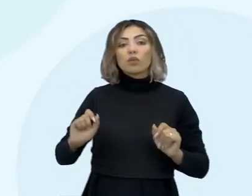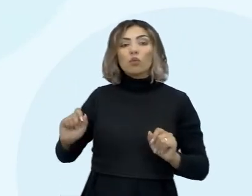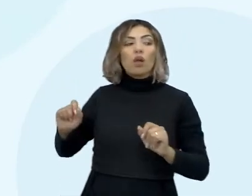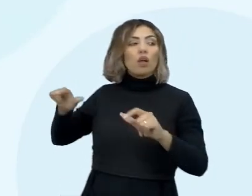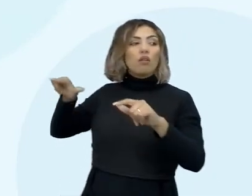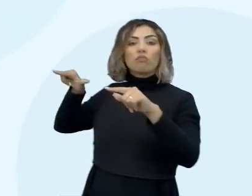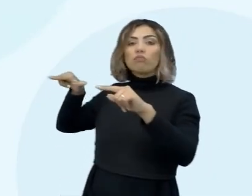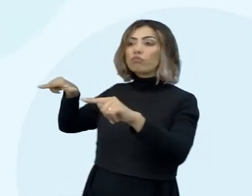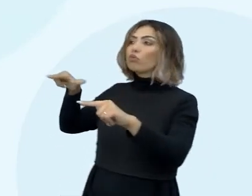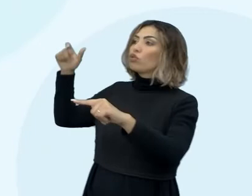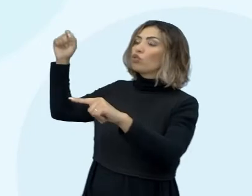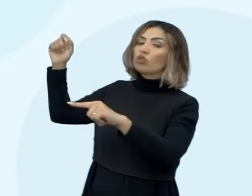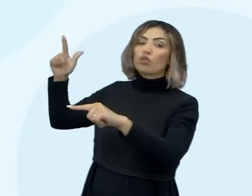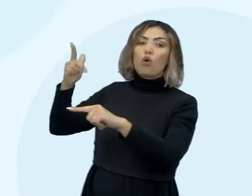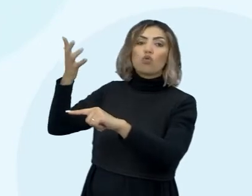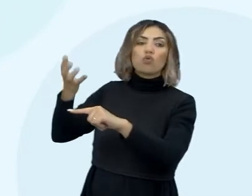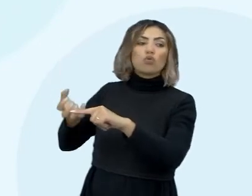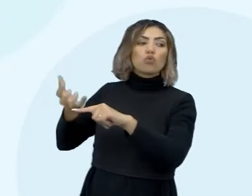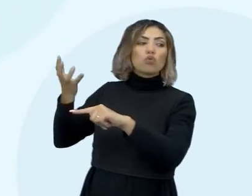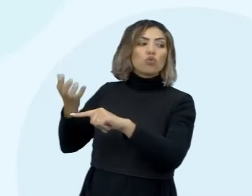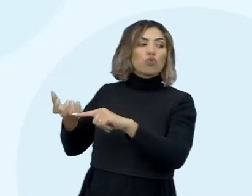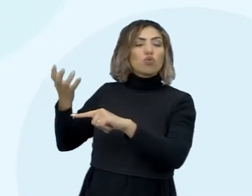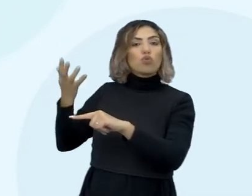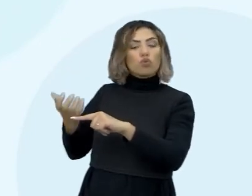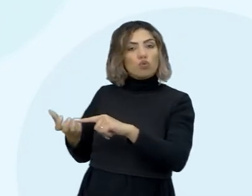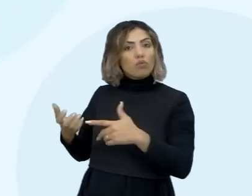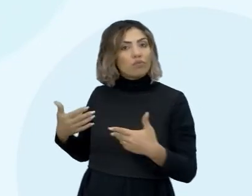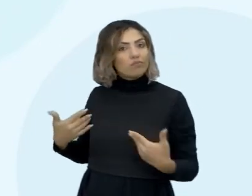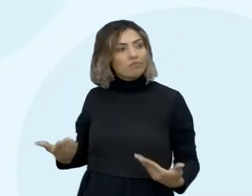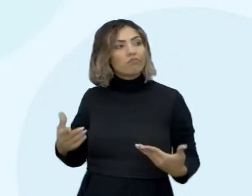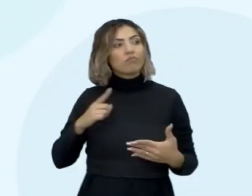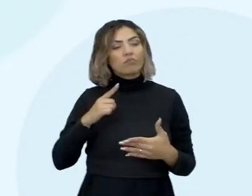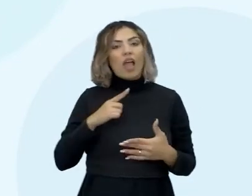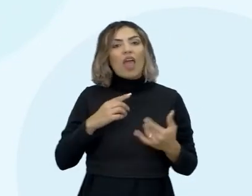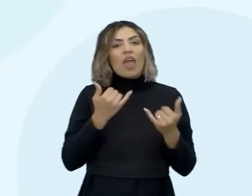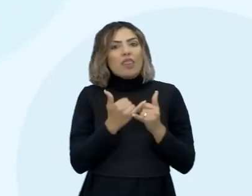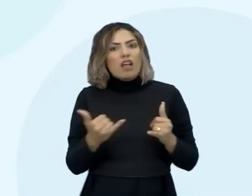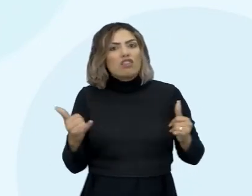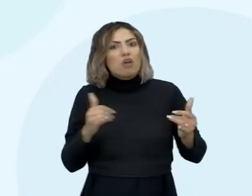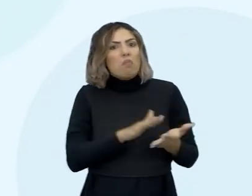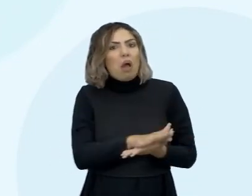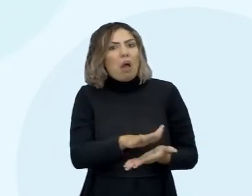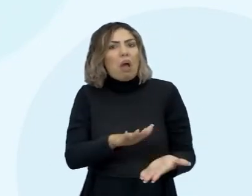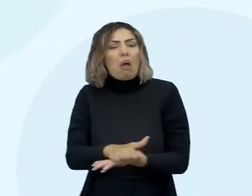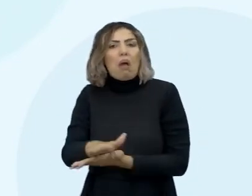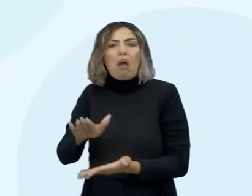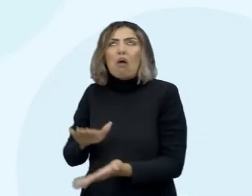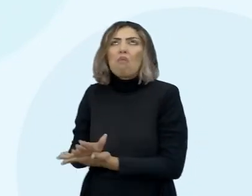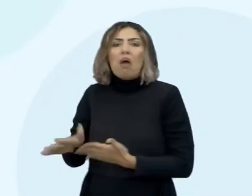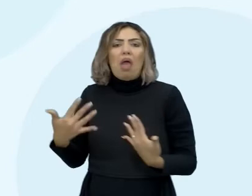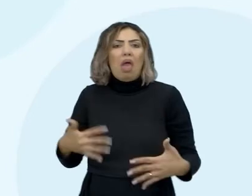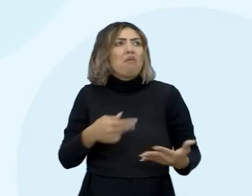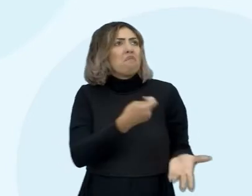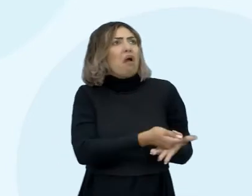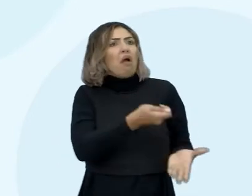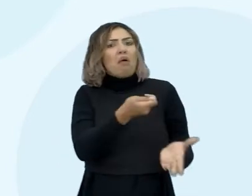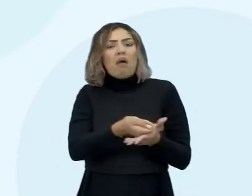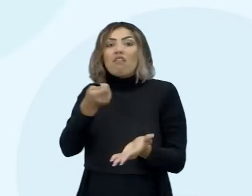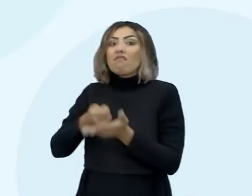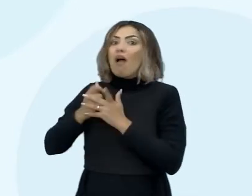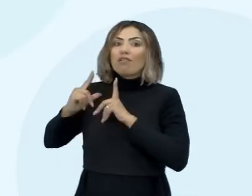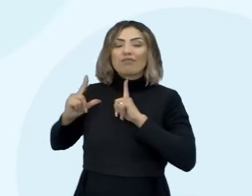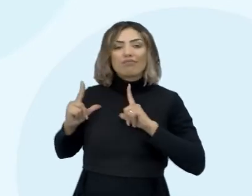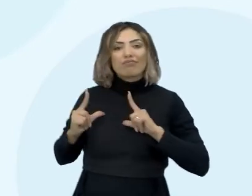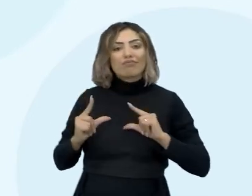placas fotovoltaicas. Então o pessoal vai economizar com energia elétrica. E embaixo desse telhado aqui eu também fiz um sistema